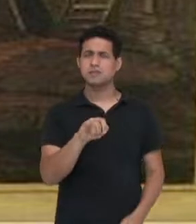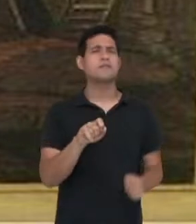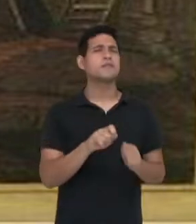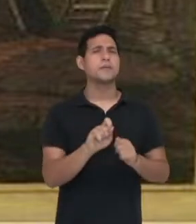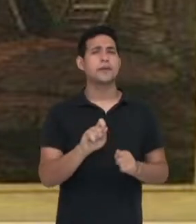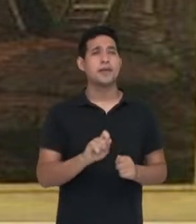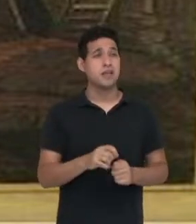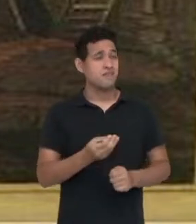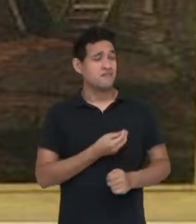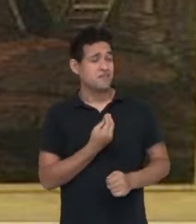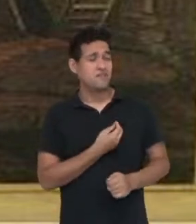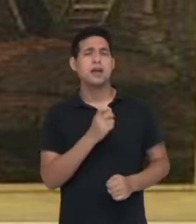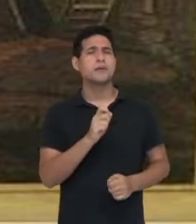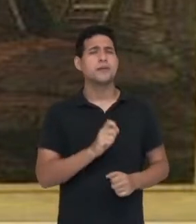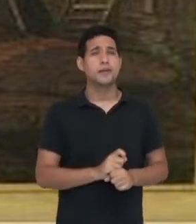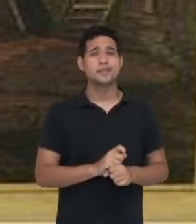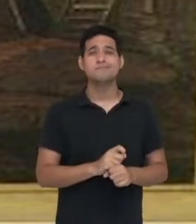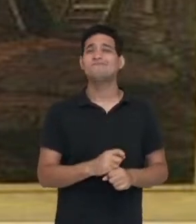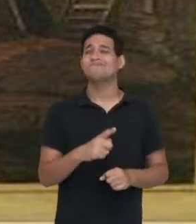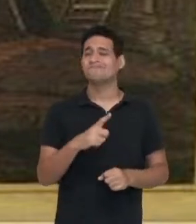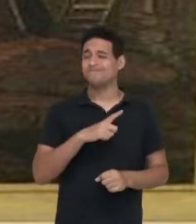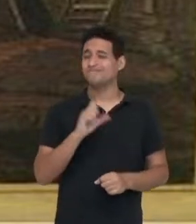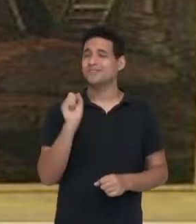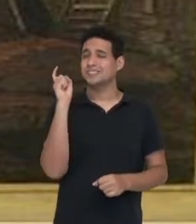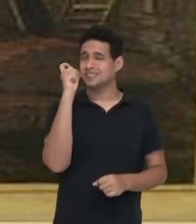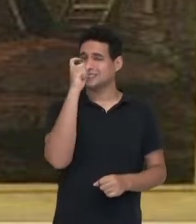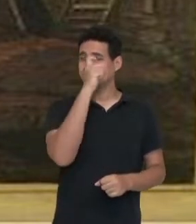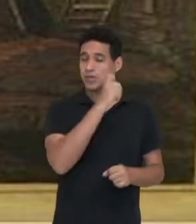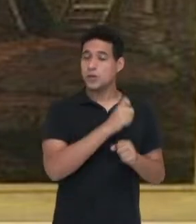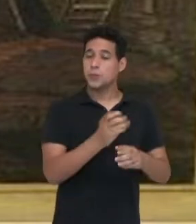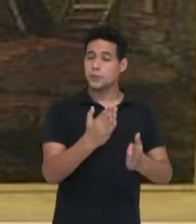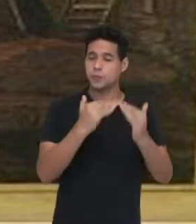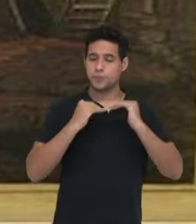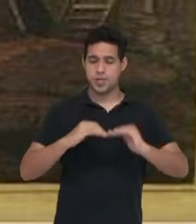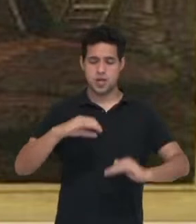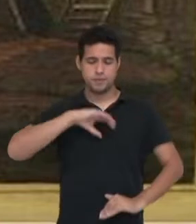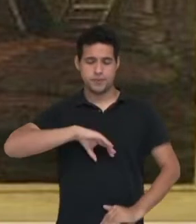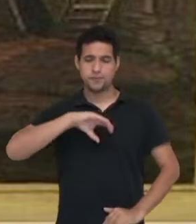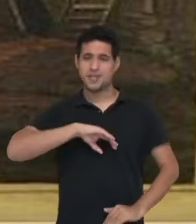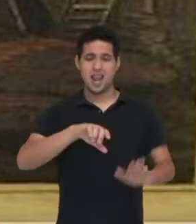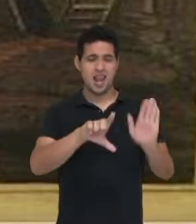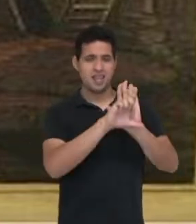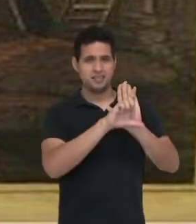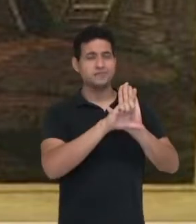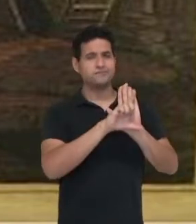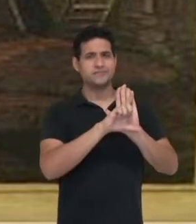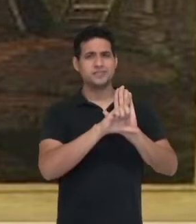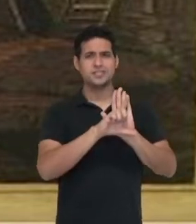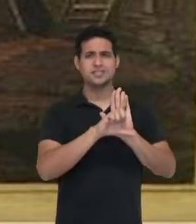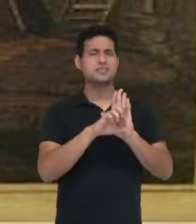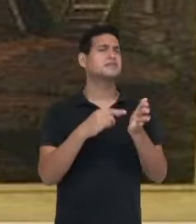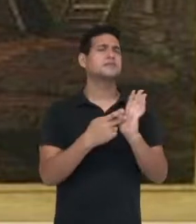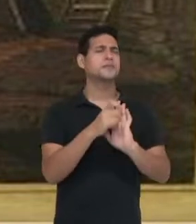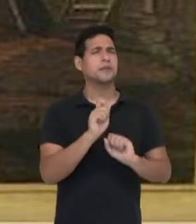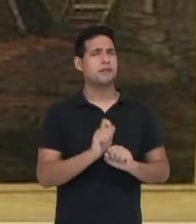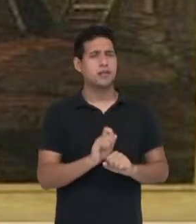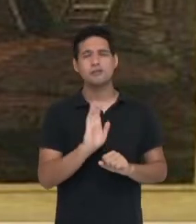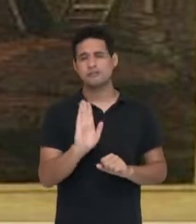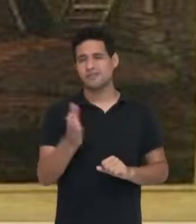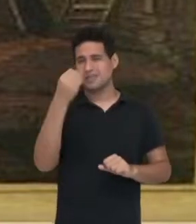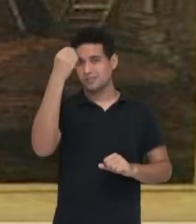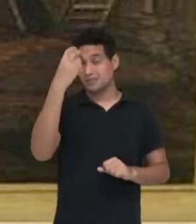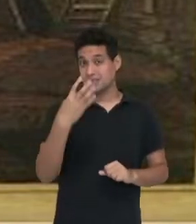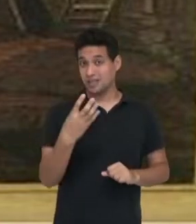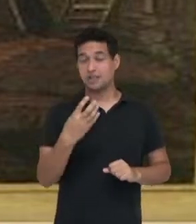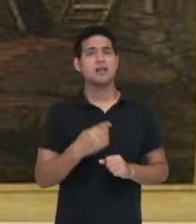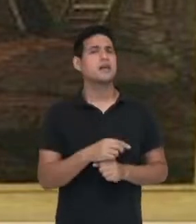rindiera y viviera bajo a las leyes portuguesas, las leyes portuguesas. Ou seja, como eu já falei,